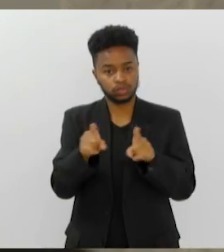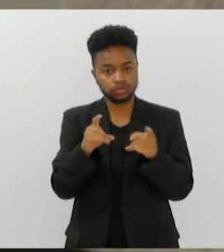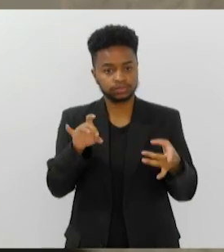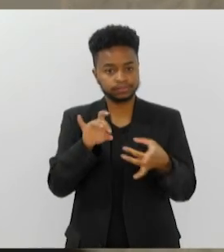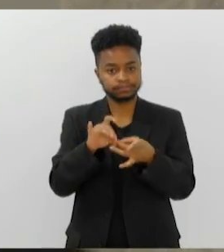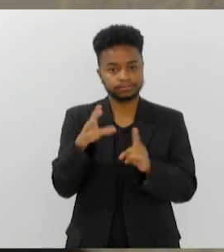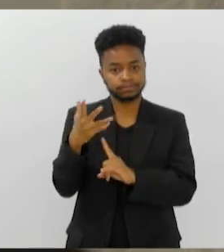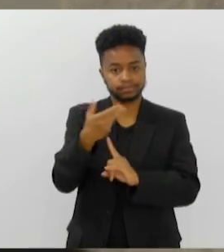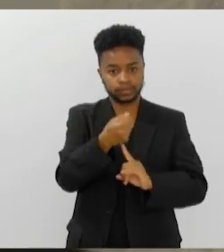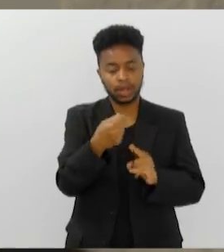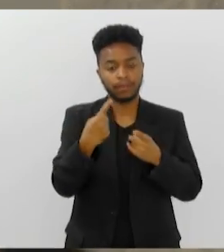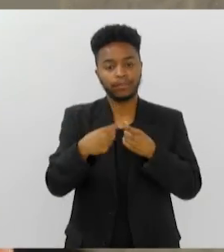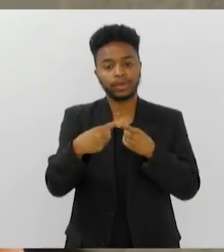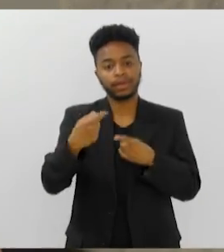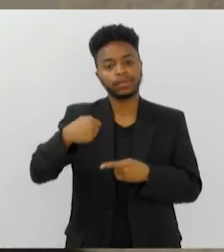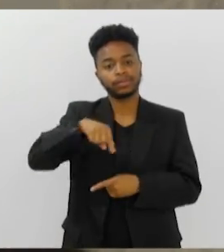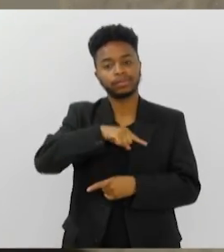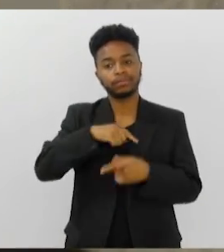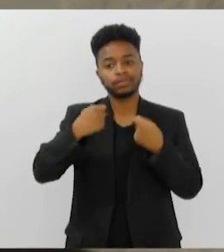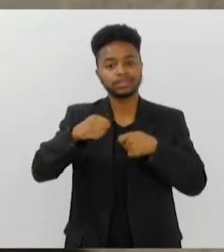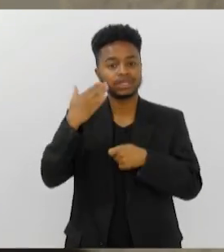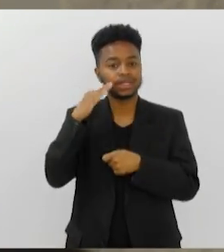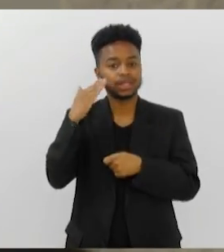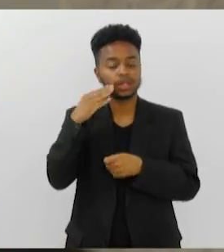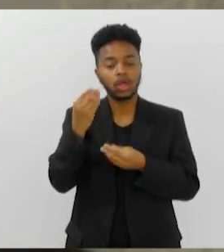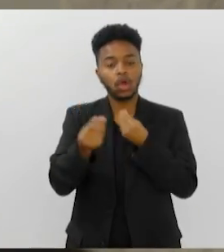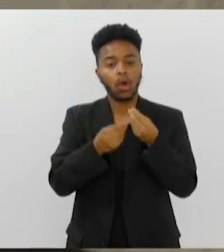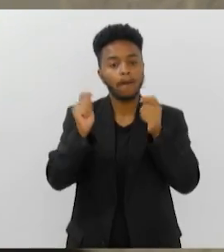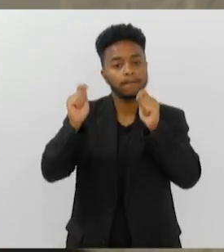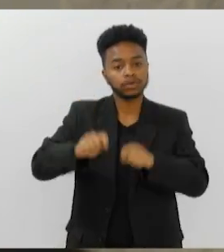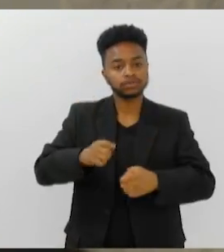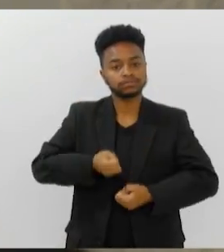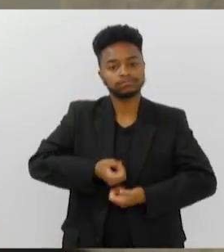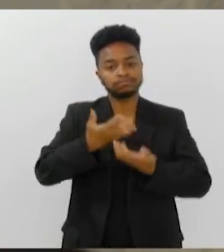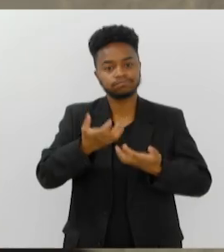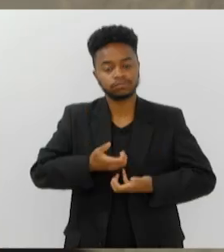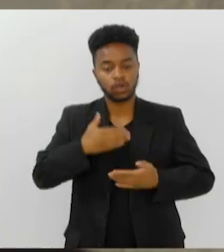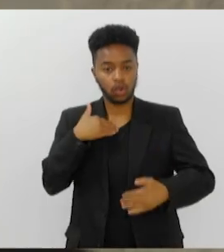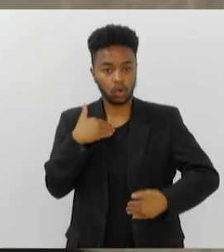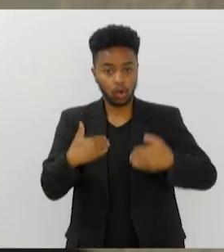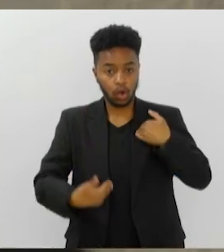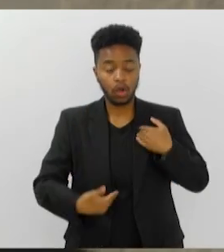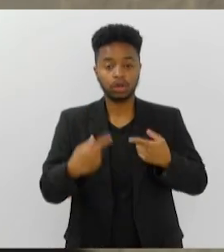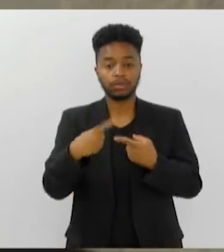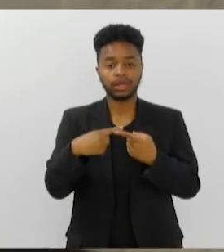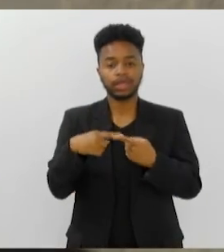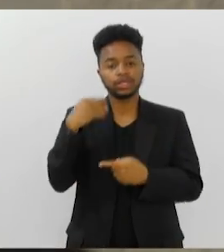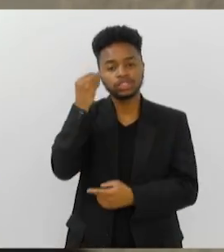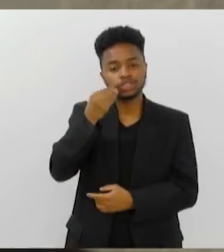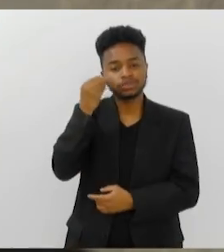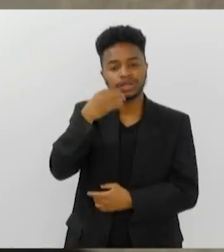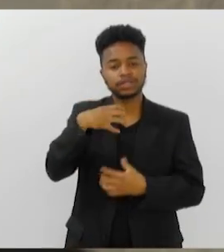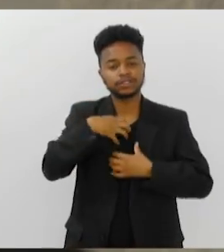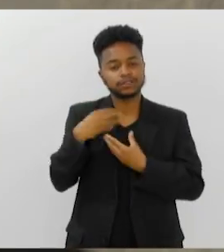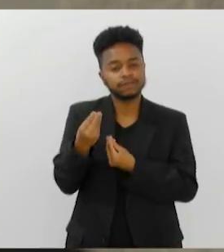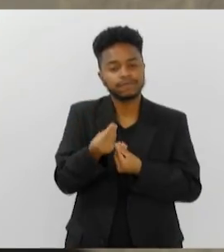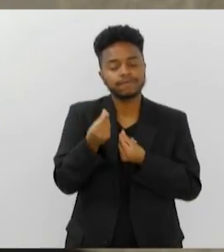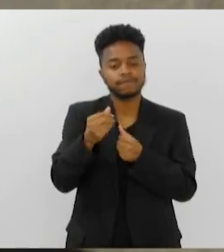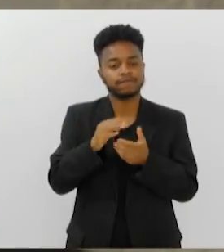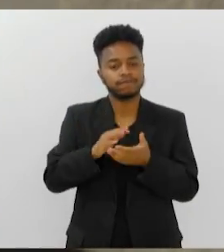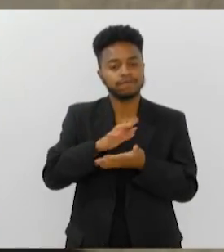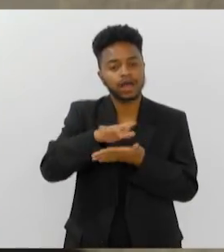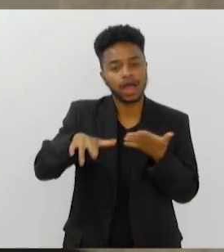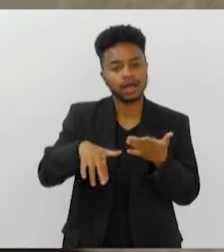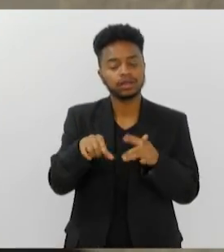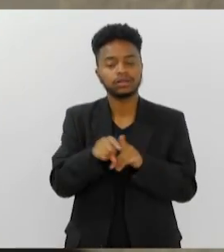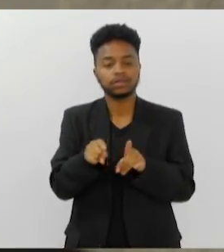gente precisa entender as possibilidades expressivas do corpo, porque essa é uma experiência multissensorial, multidimensional e